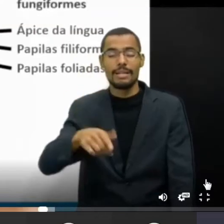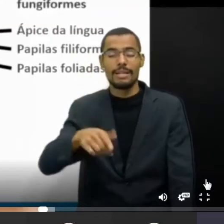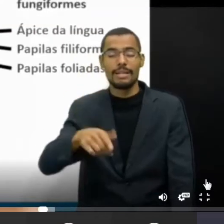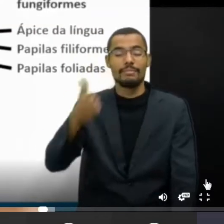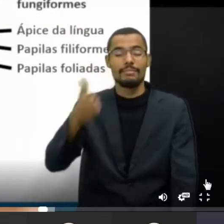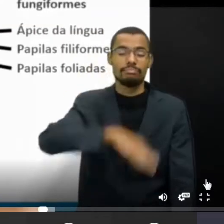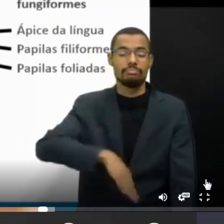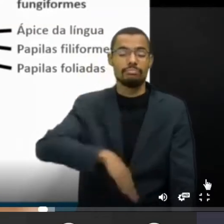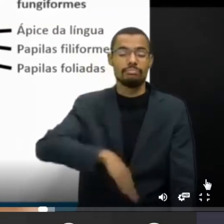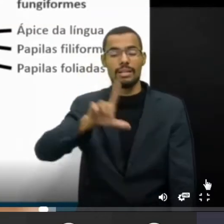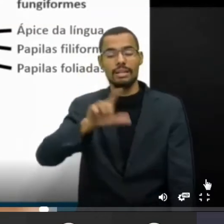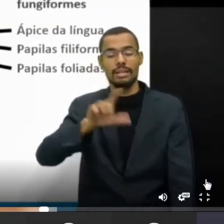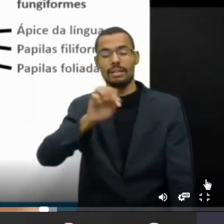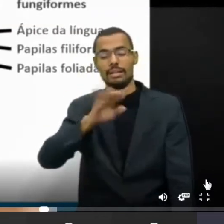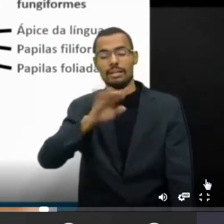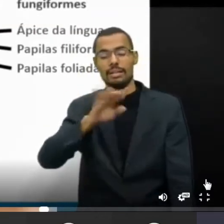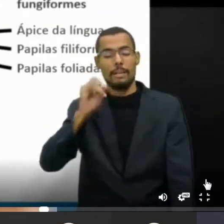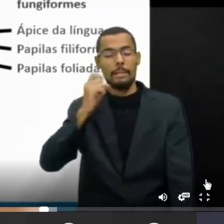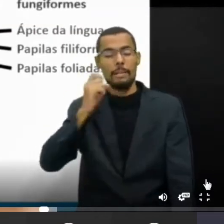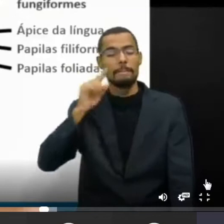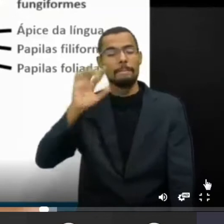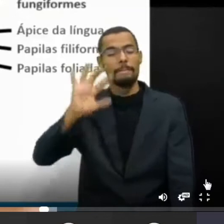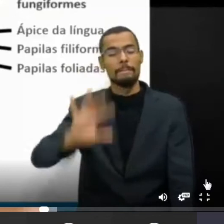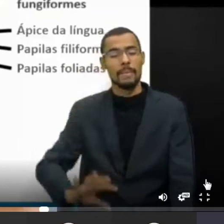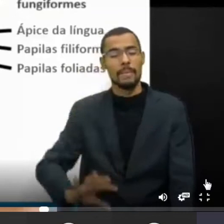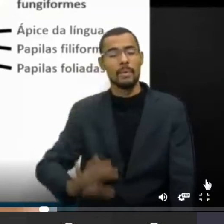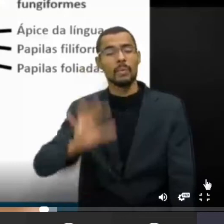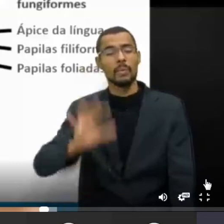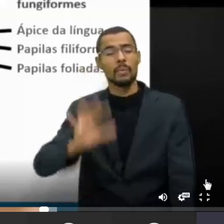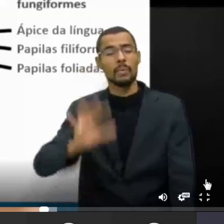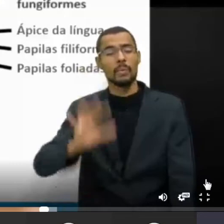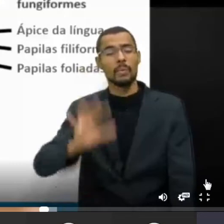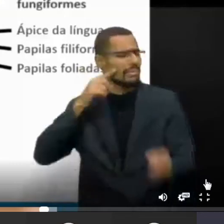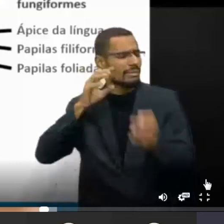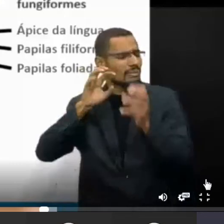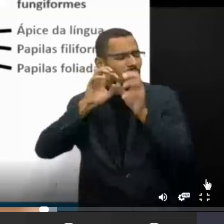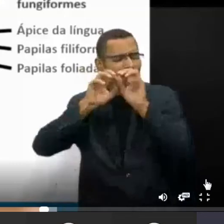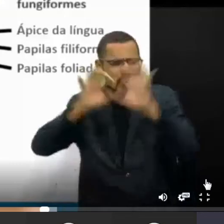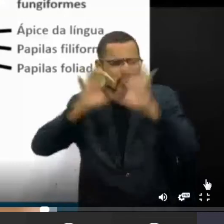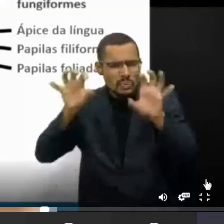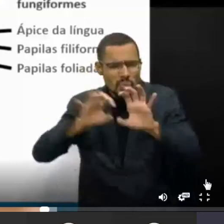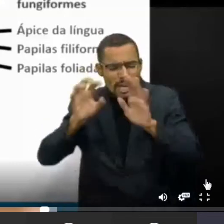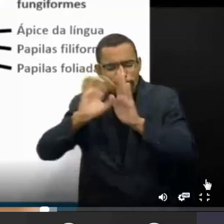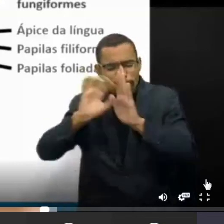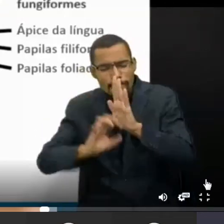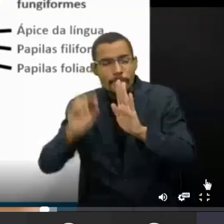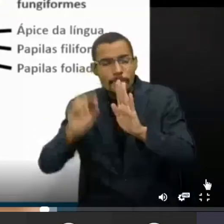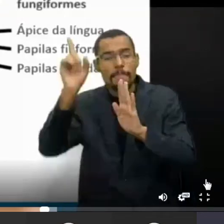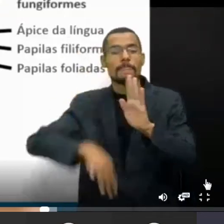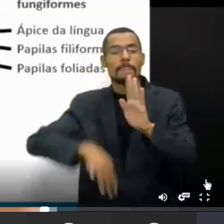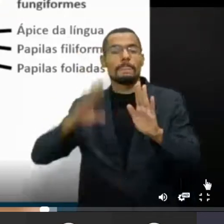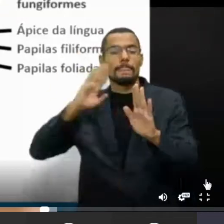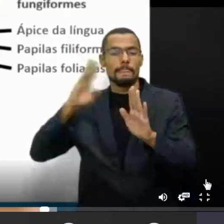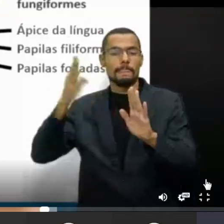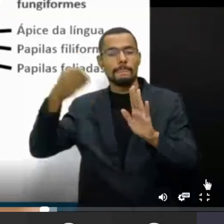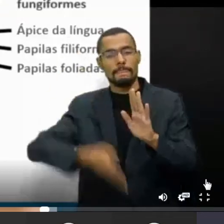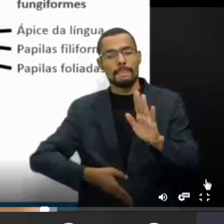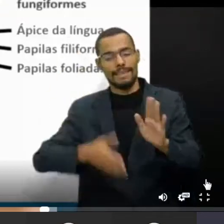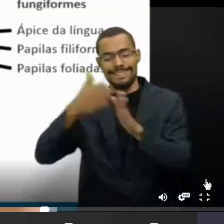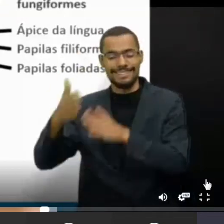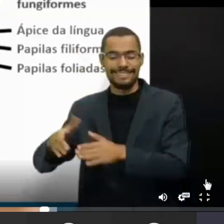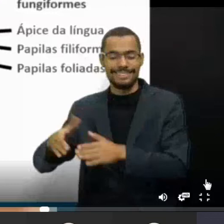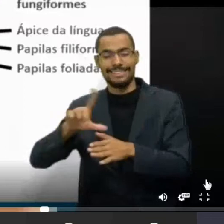laterais que acontecem, né? Que são aquelas rachaduras, as ranhuras, né? Central